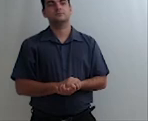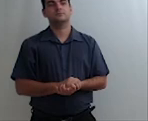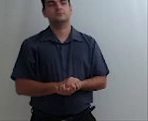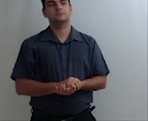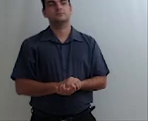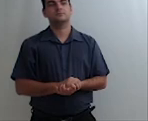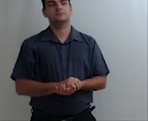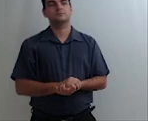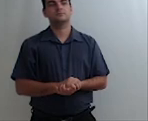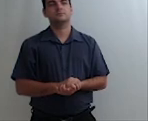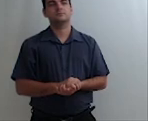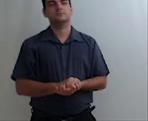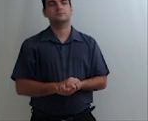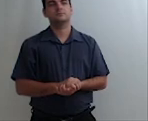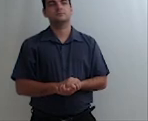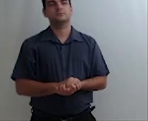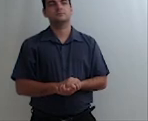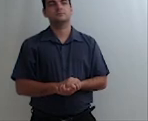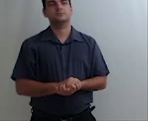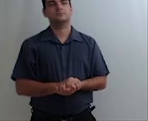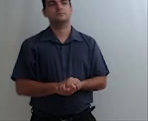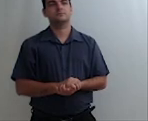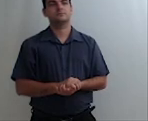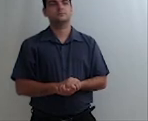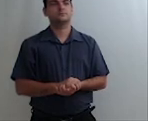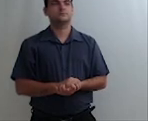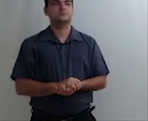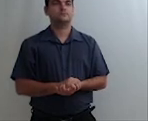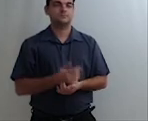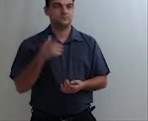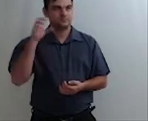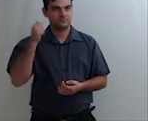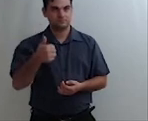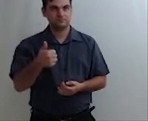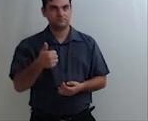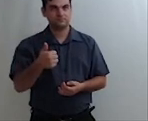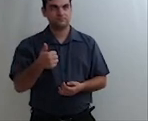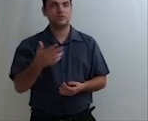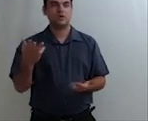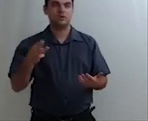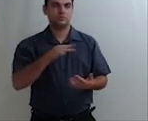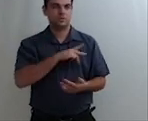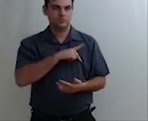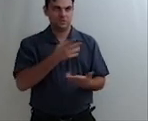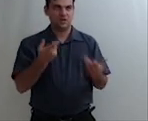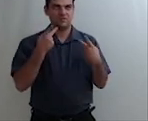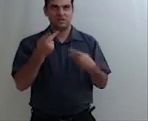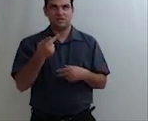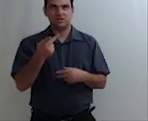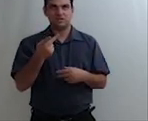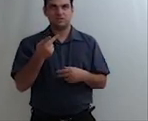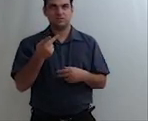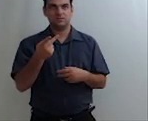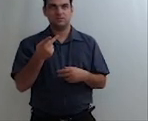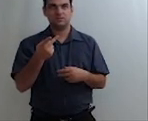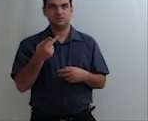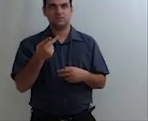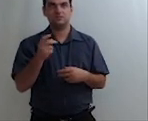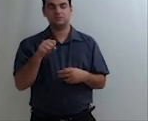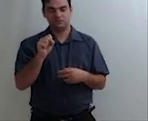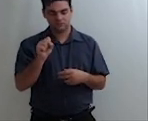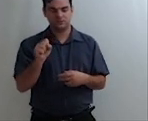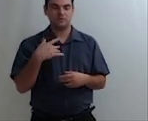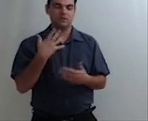Saldanha pronto restabelece o som Ministério Público vai fazer uso da palavra D adones sim senhor